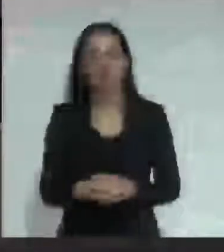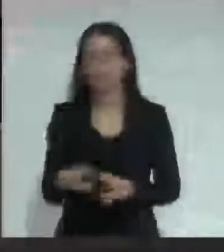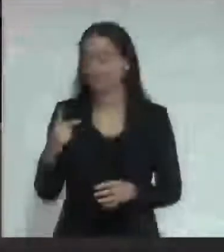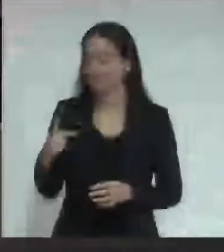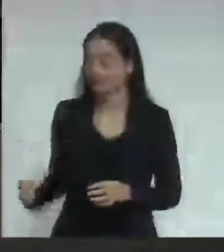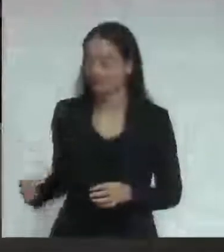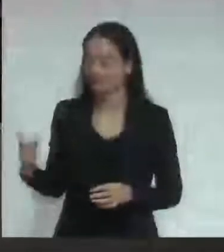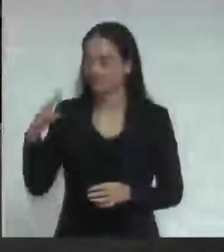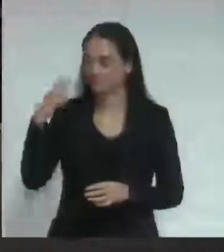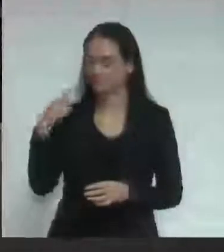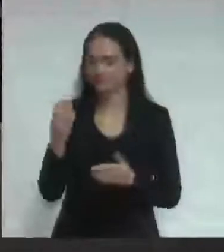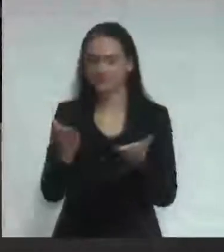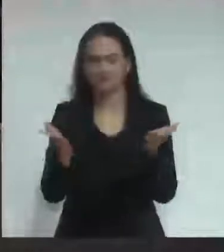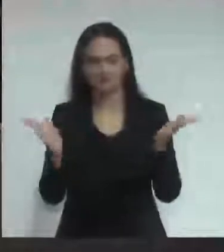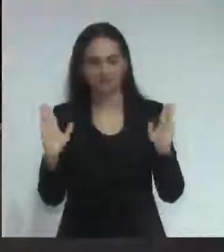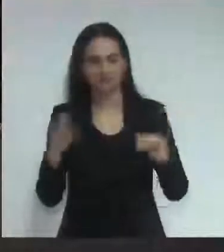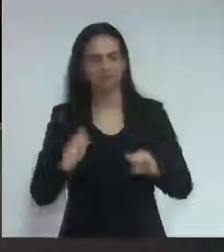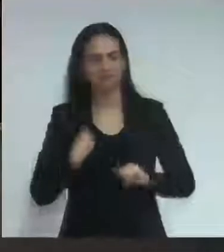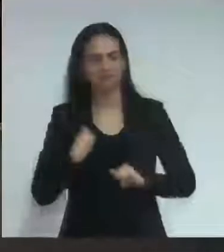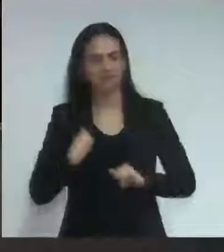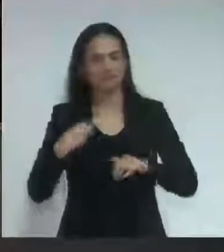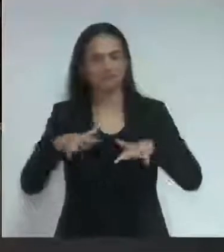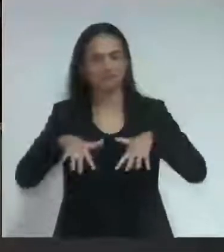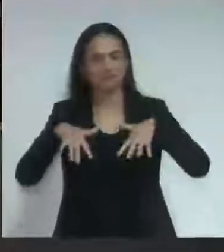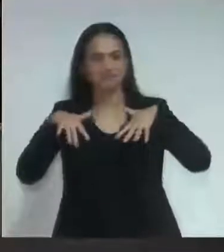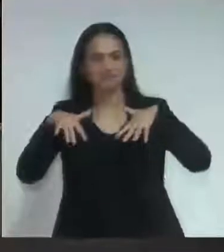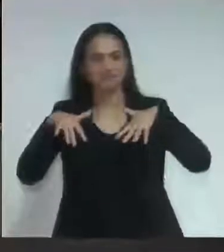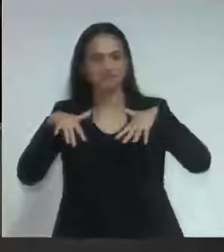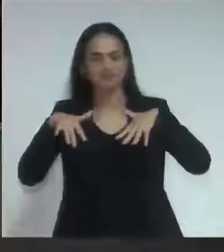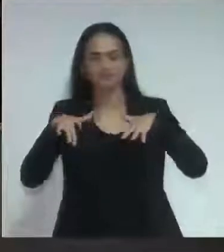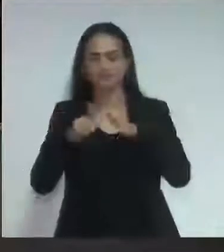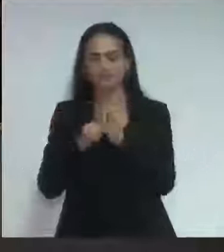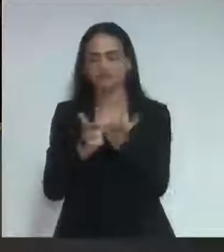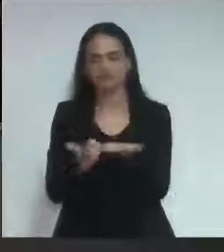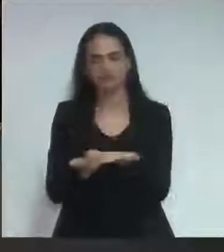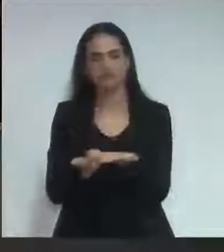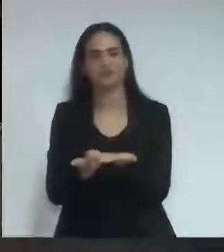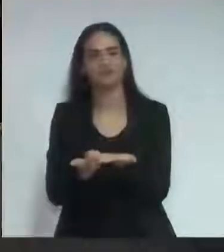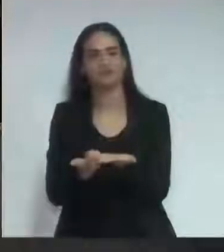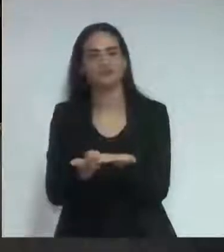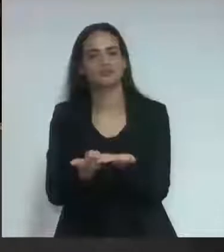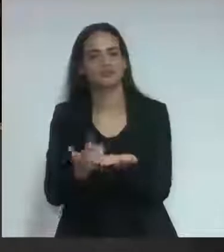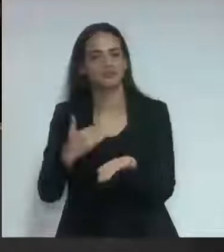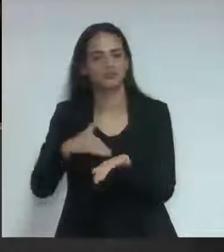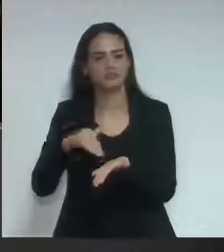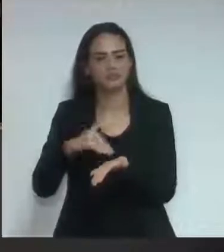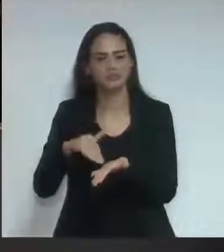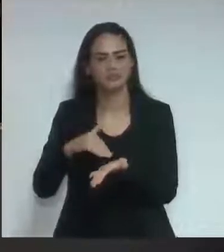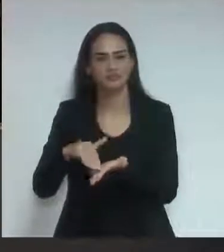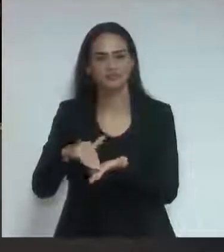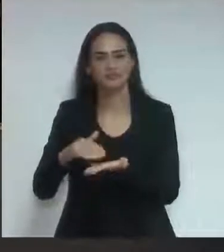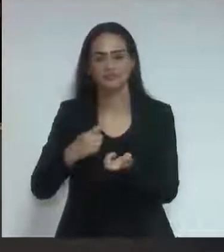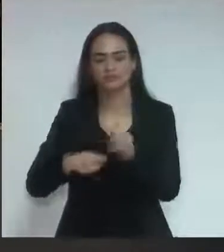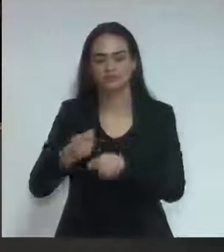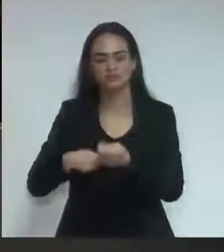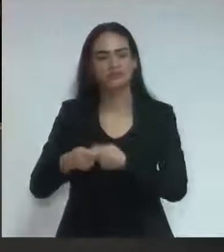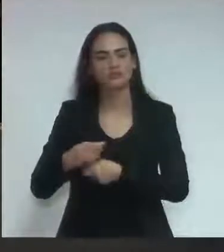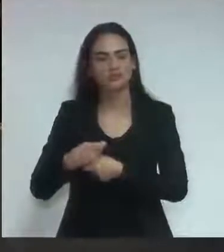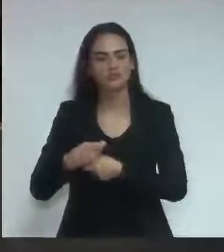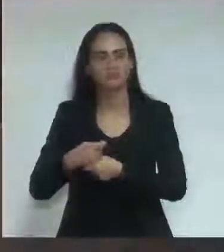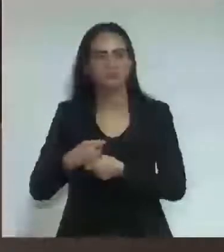Senhor presidente, senhores vereadores, vereadoras, público aqui presente, imprensa, senhor secretário de governo,